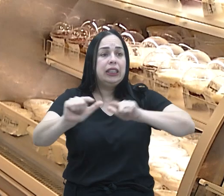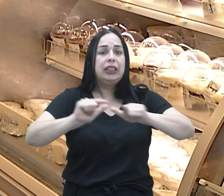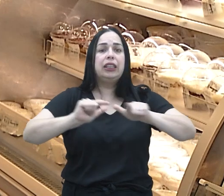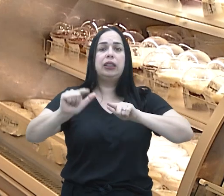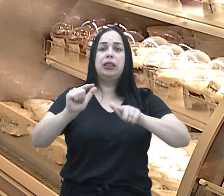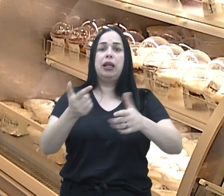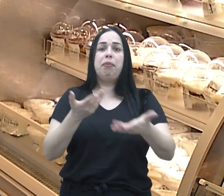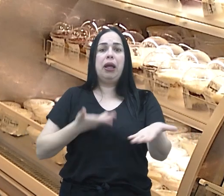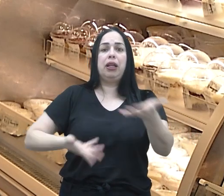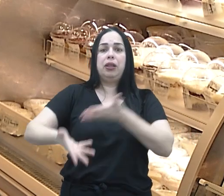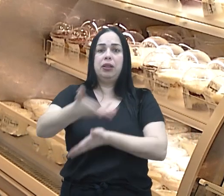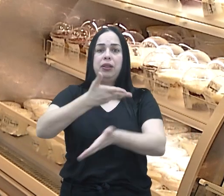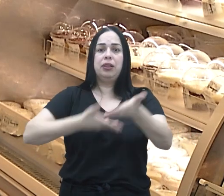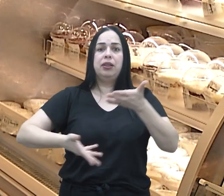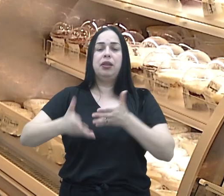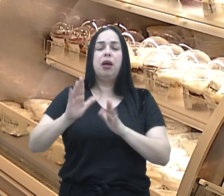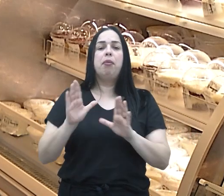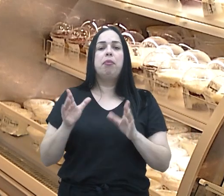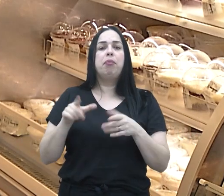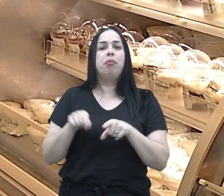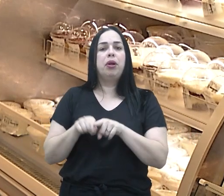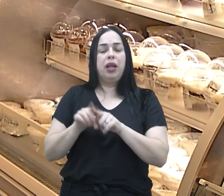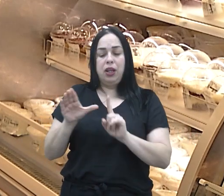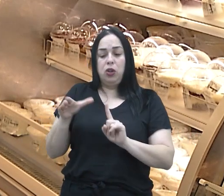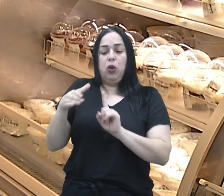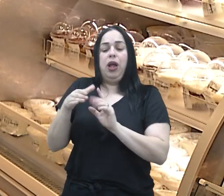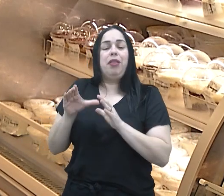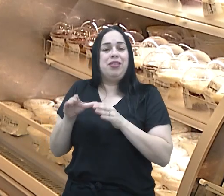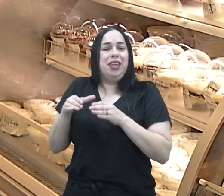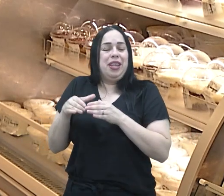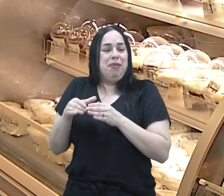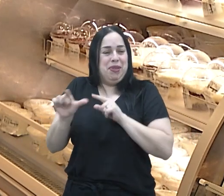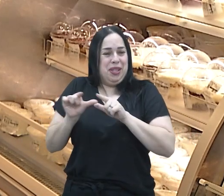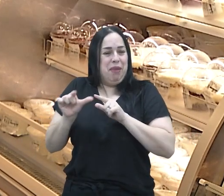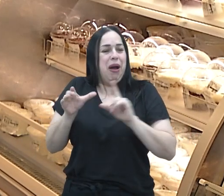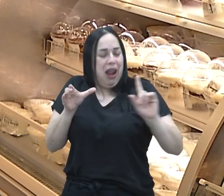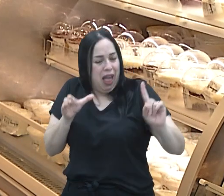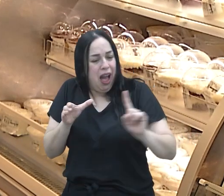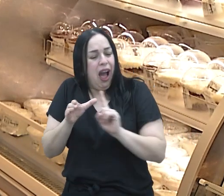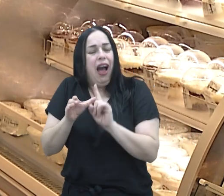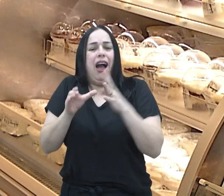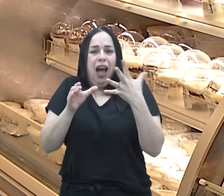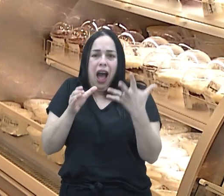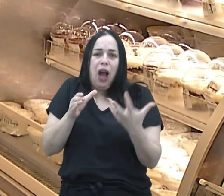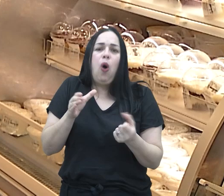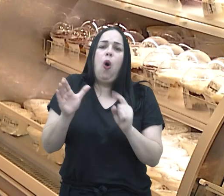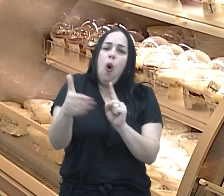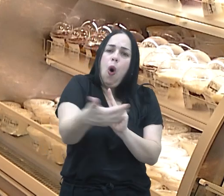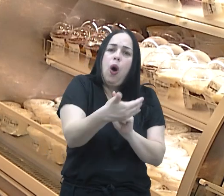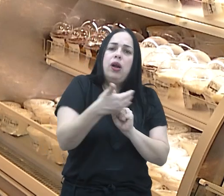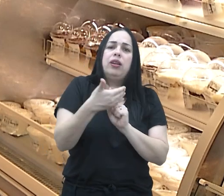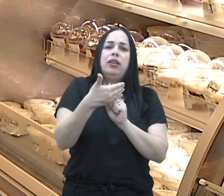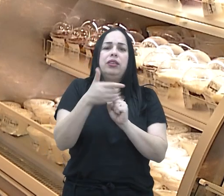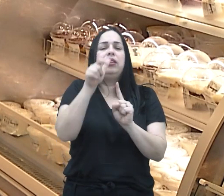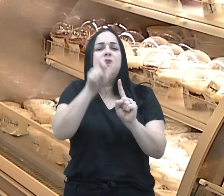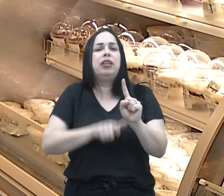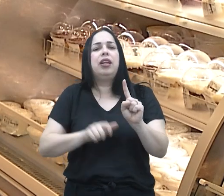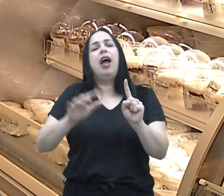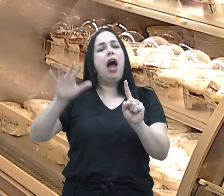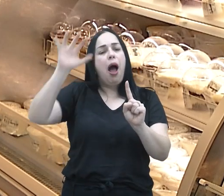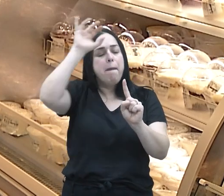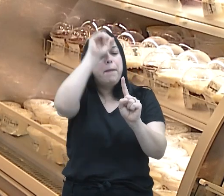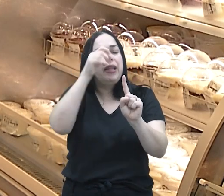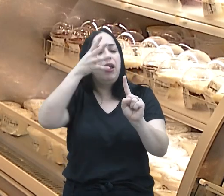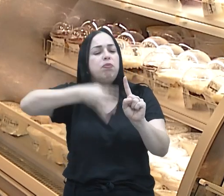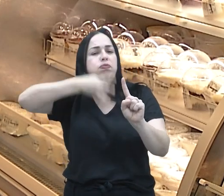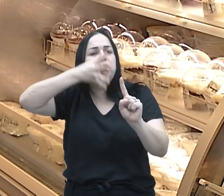desenvolver, a trabalhar, a socializar também, pois a gente é uma equipe que é acolhedora, a gente acolhe, a gente procura aprender